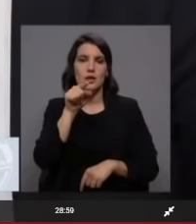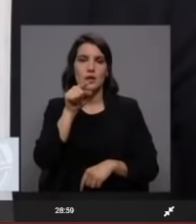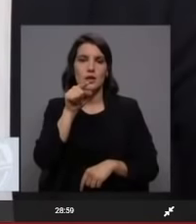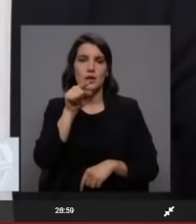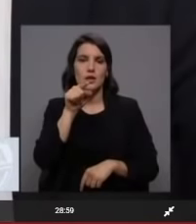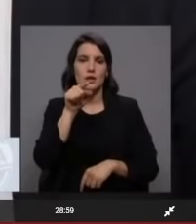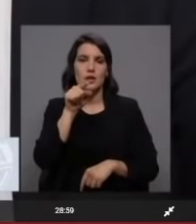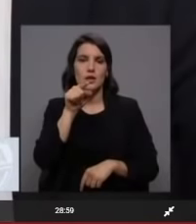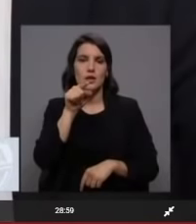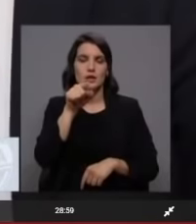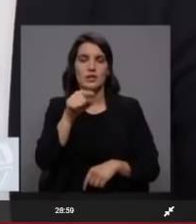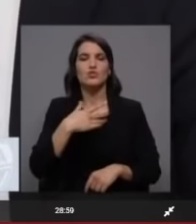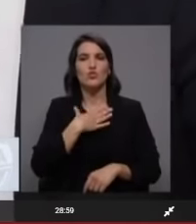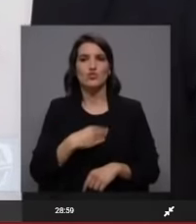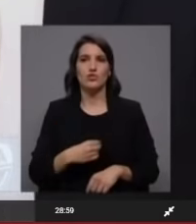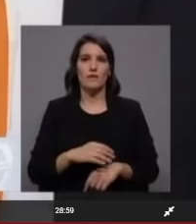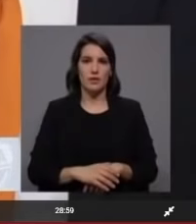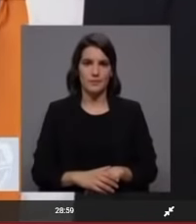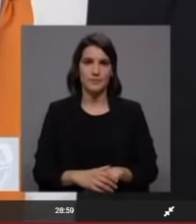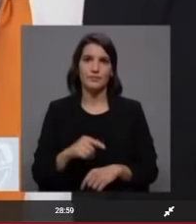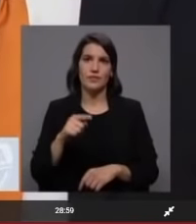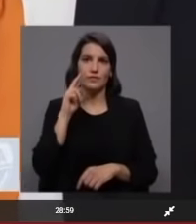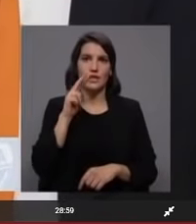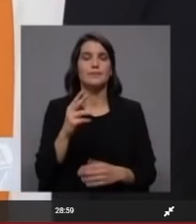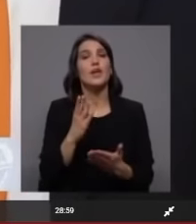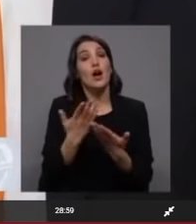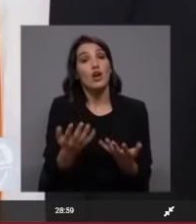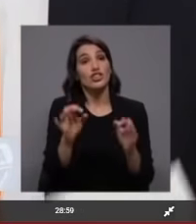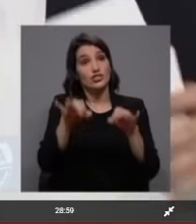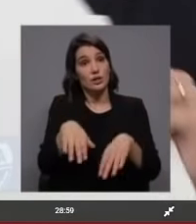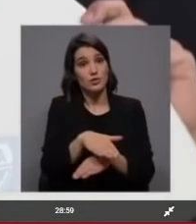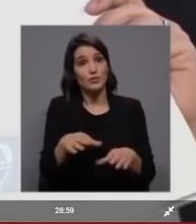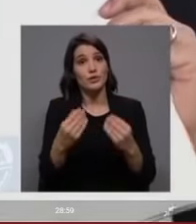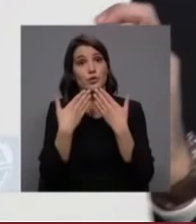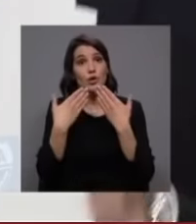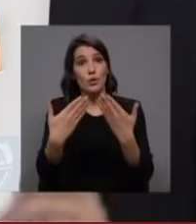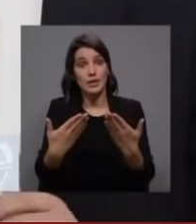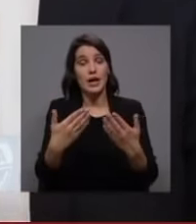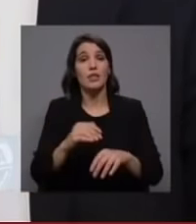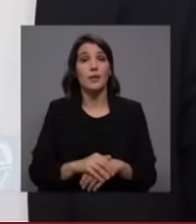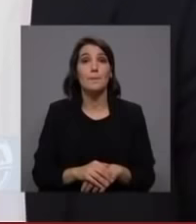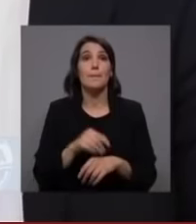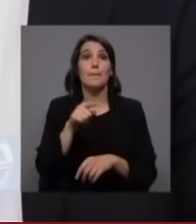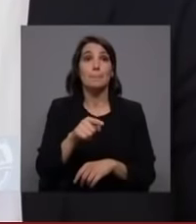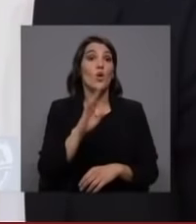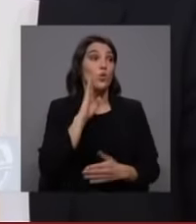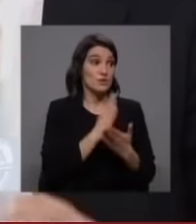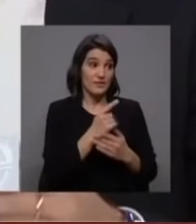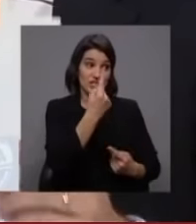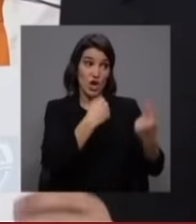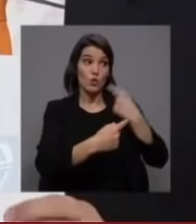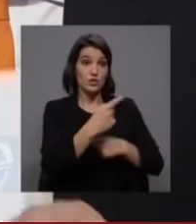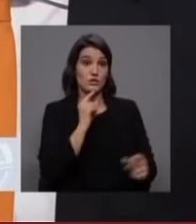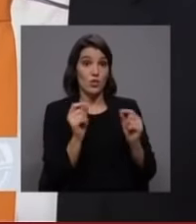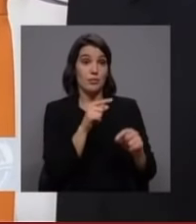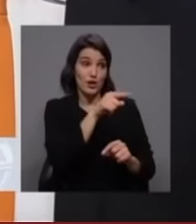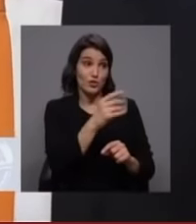mas também é meu Ah sim entendi também não quer dizer nada vamos